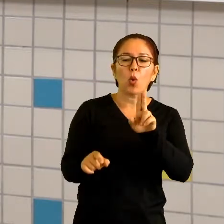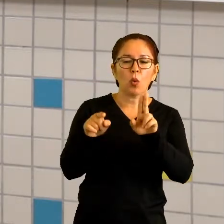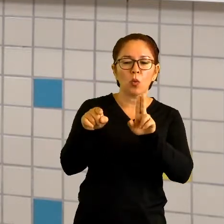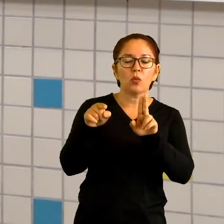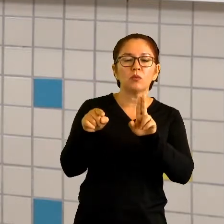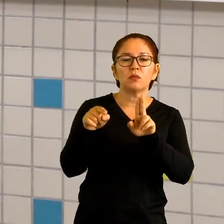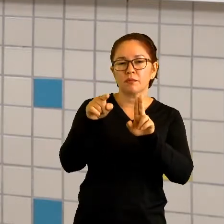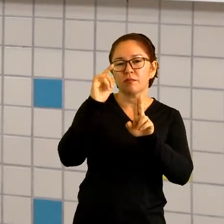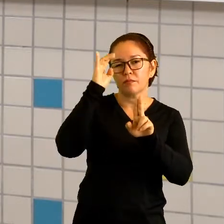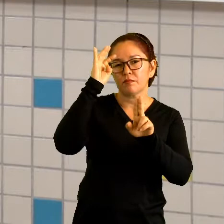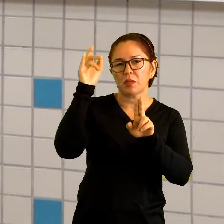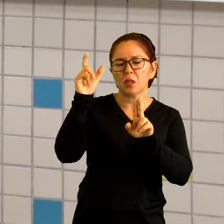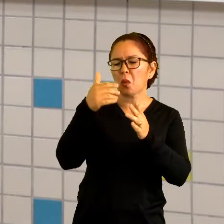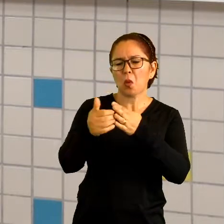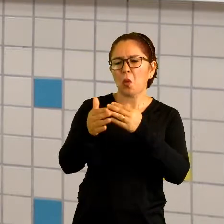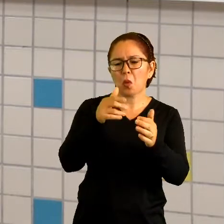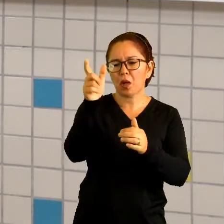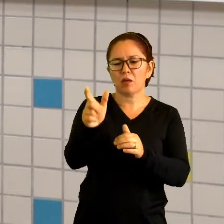Pensaram? O nome de qualquer pessoa.